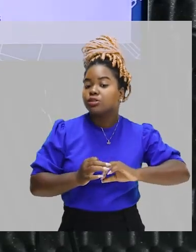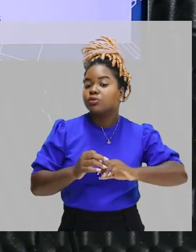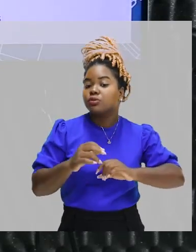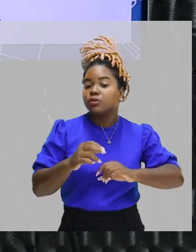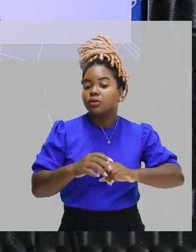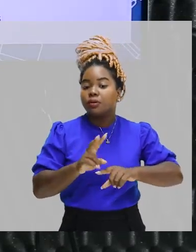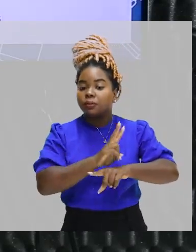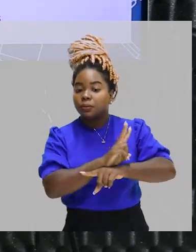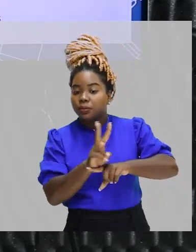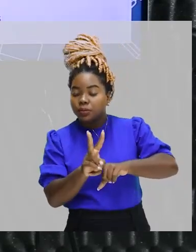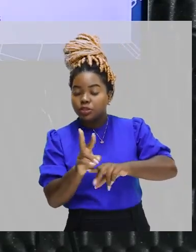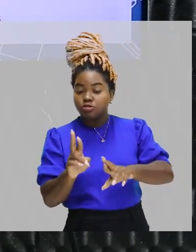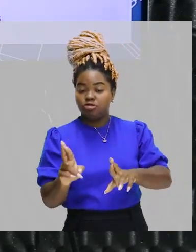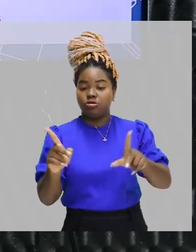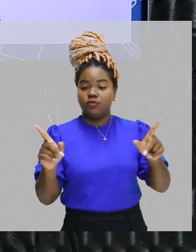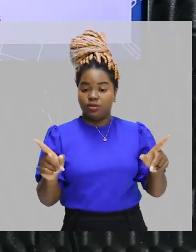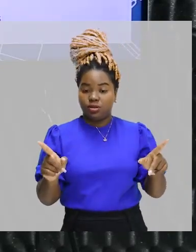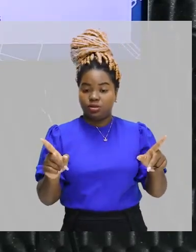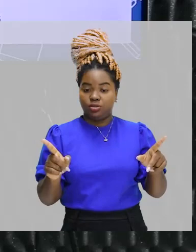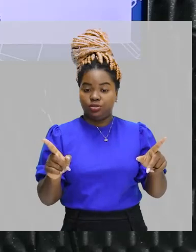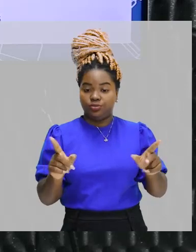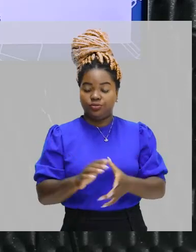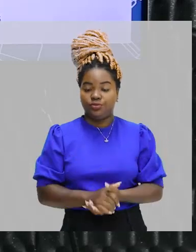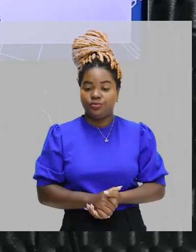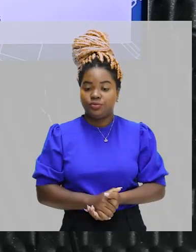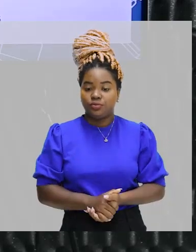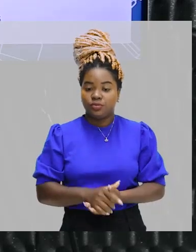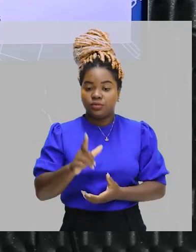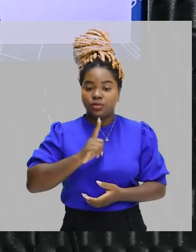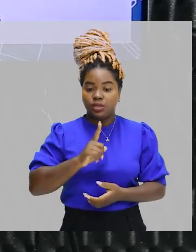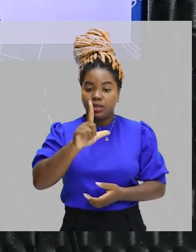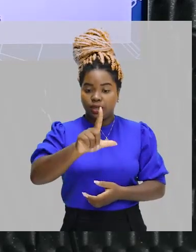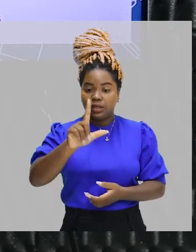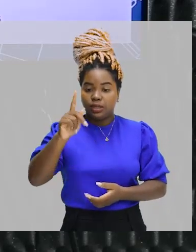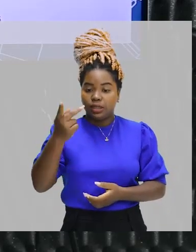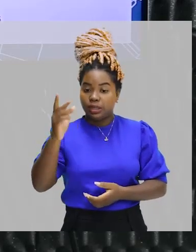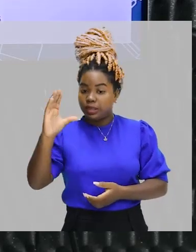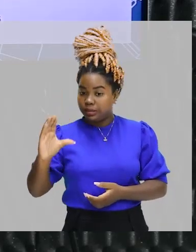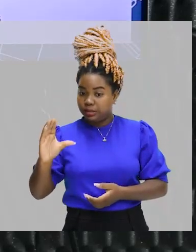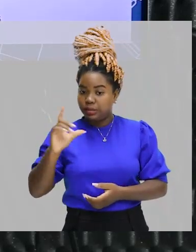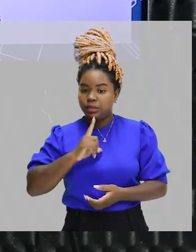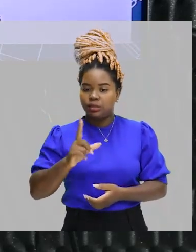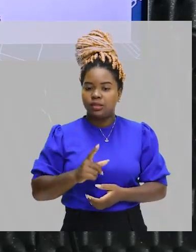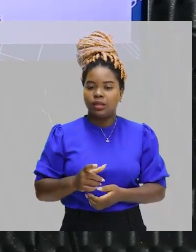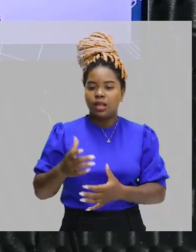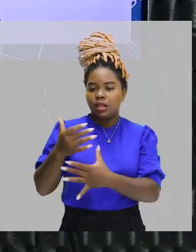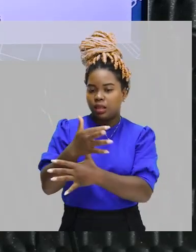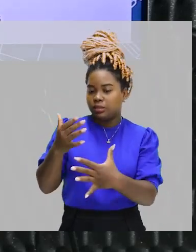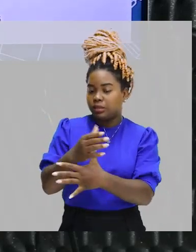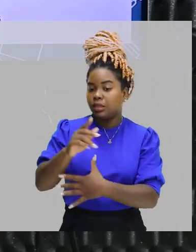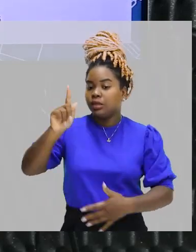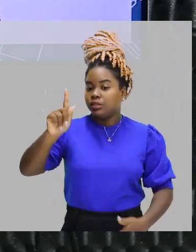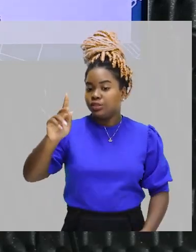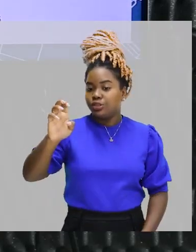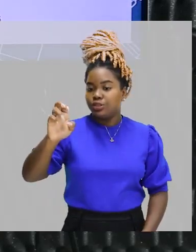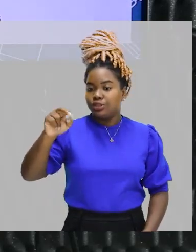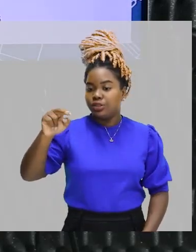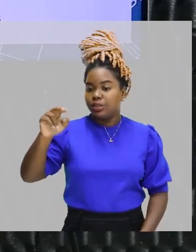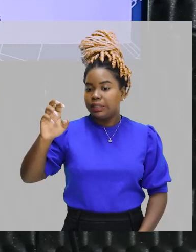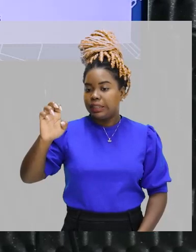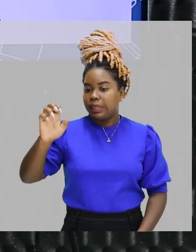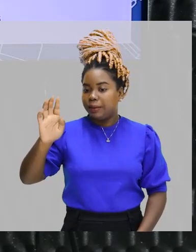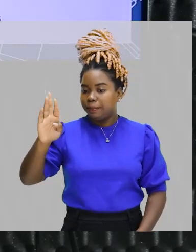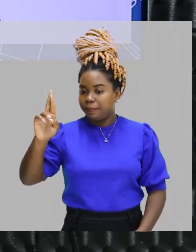que é o caso do LHC, que é o maior do mundo, né? Está lá na cidade de Genebra, entre a França